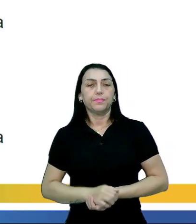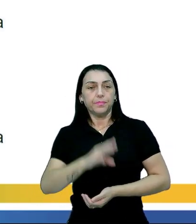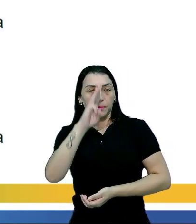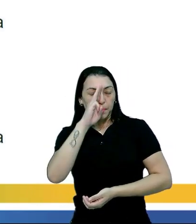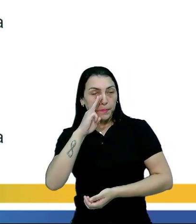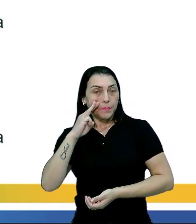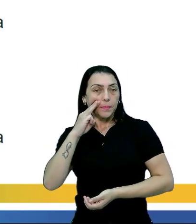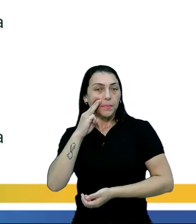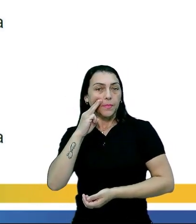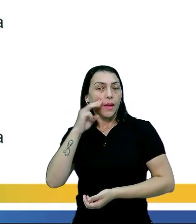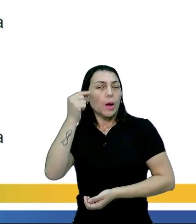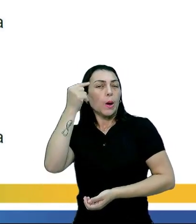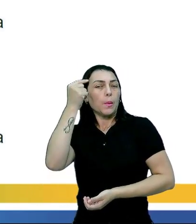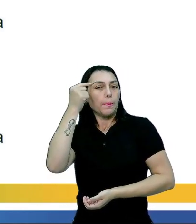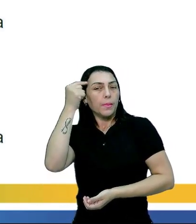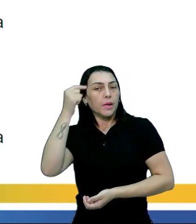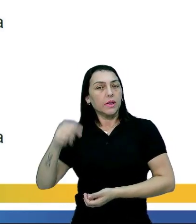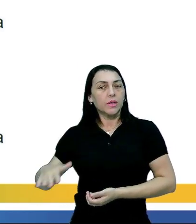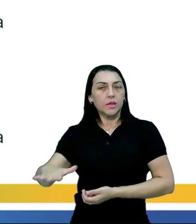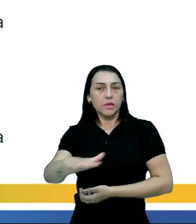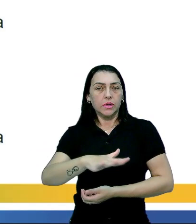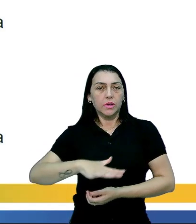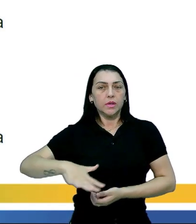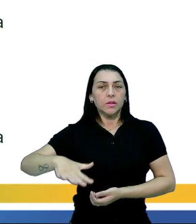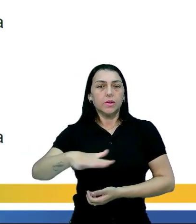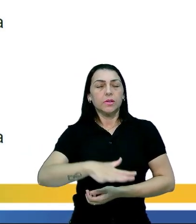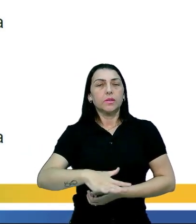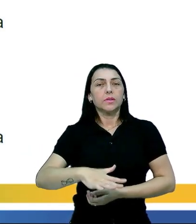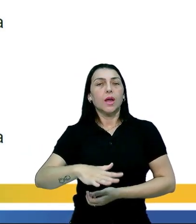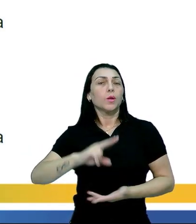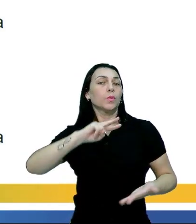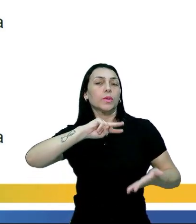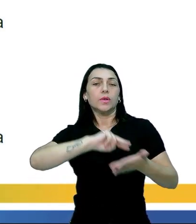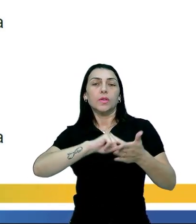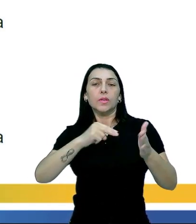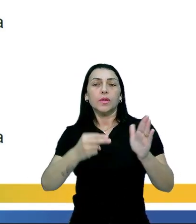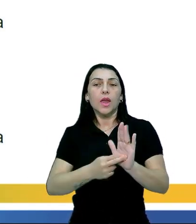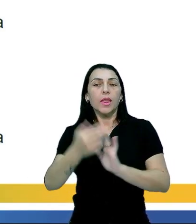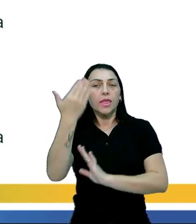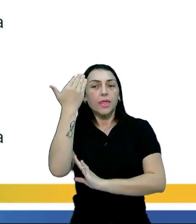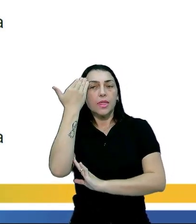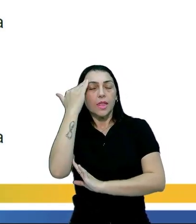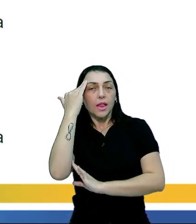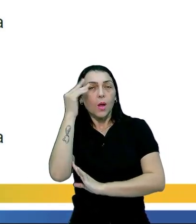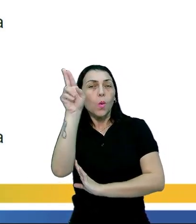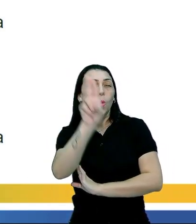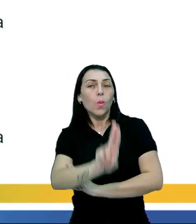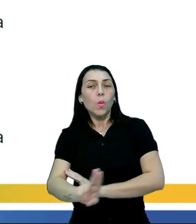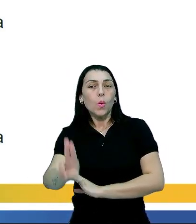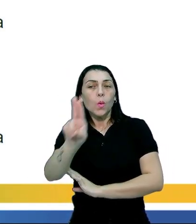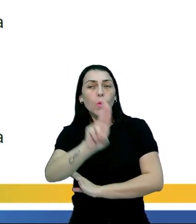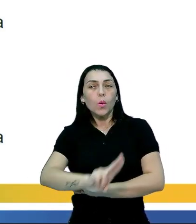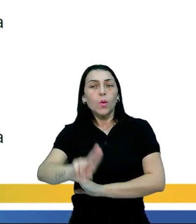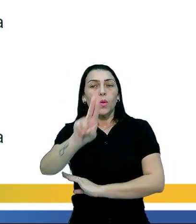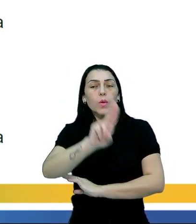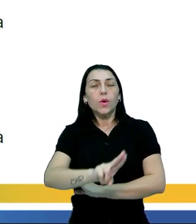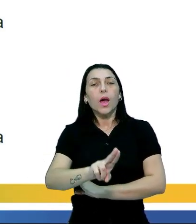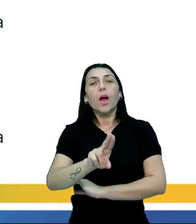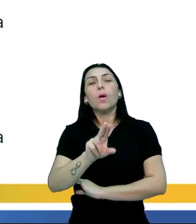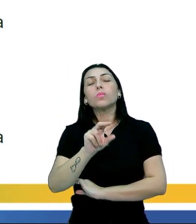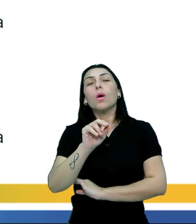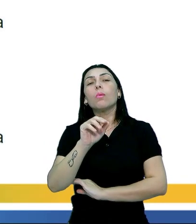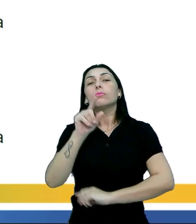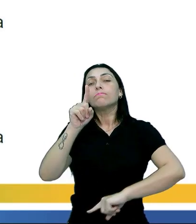Karl Marx, ao pensar sobre a sociedade no sentido de compreendê-la,